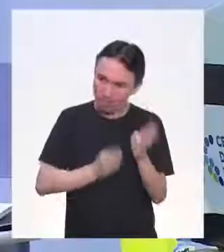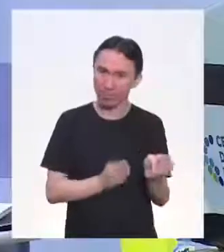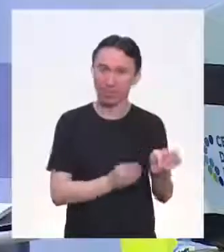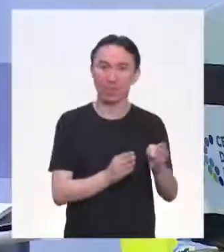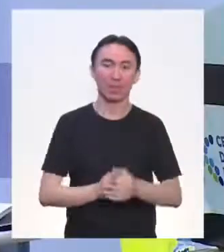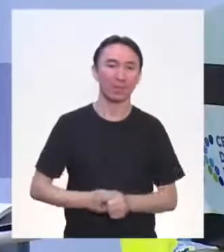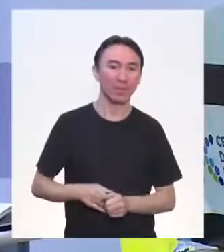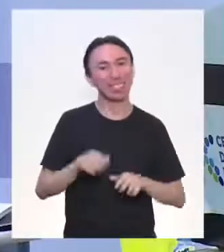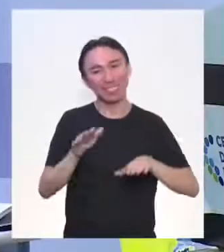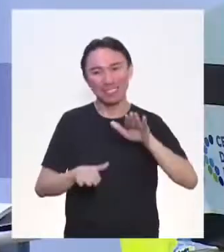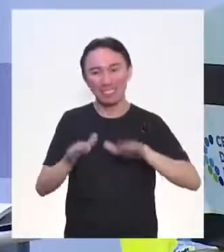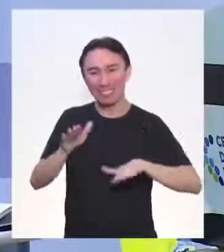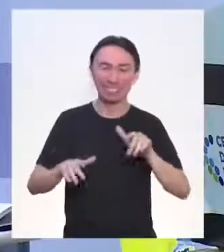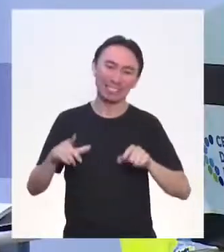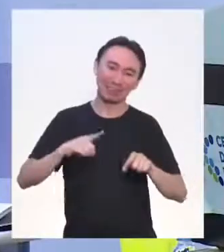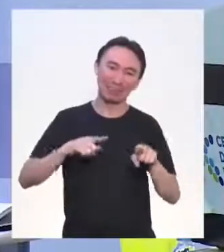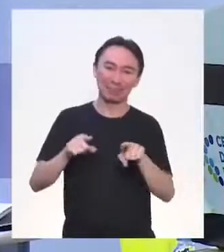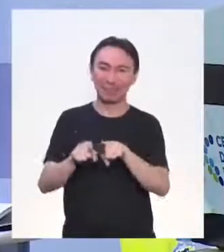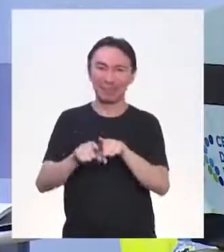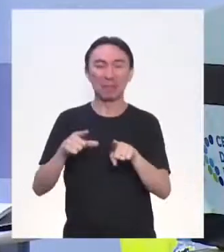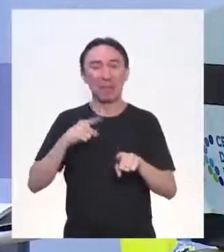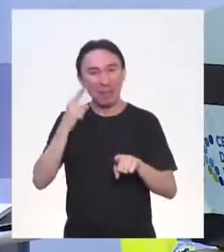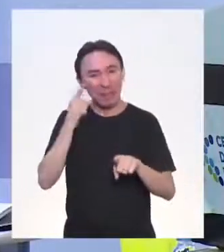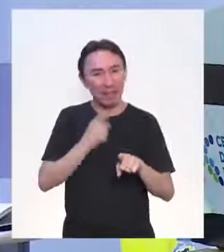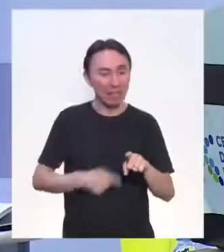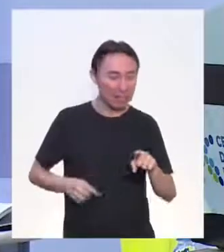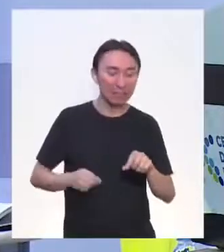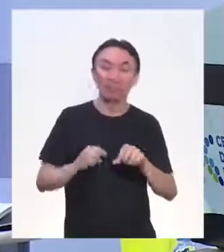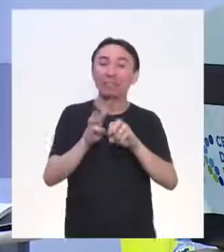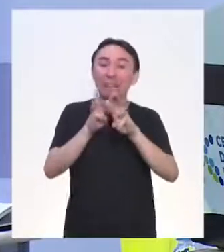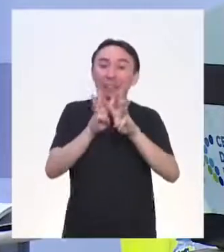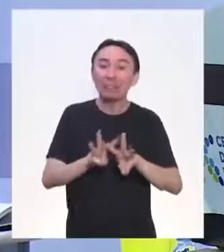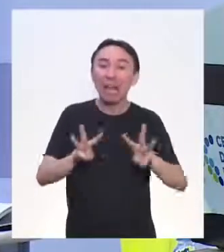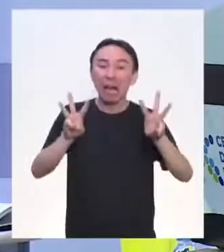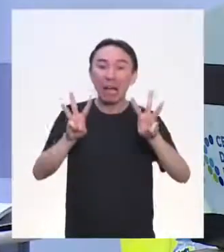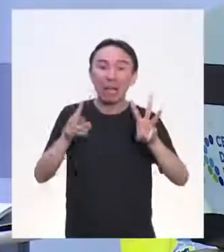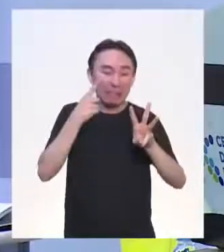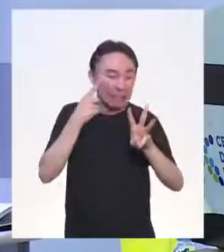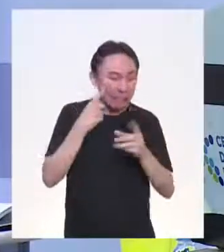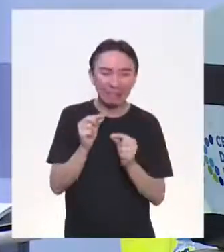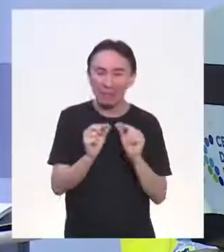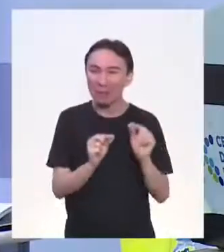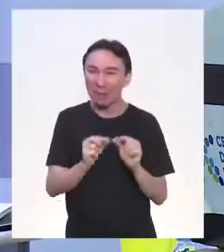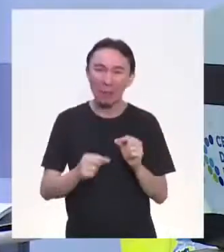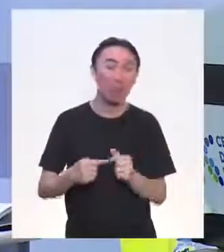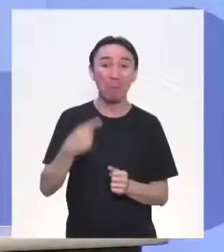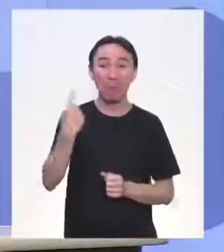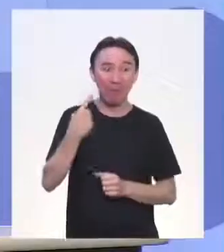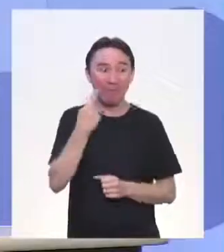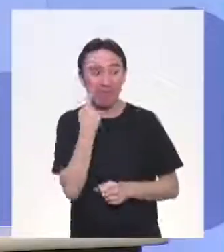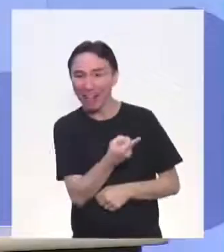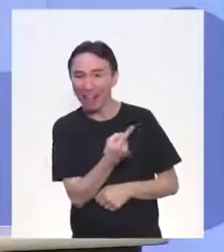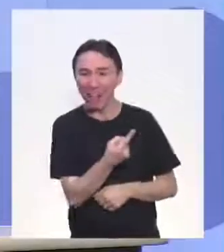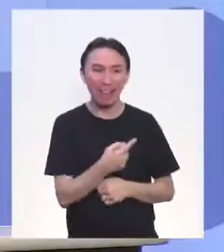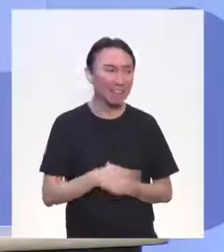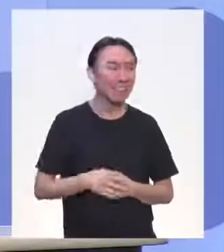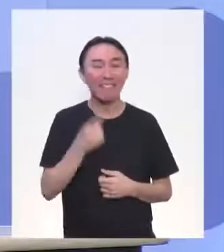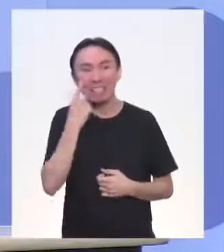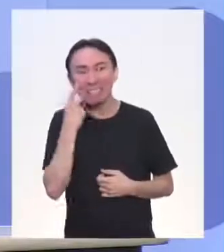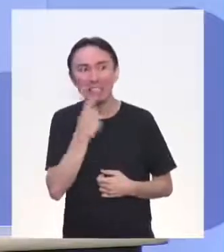site que aparece lá, né? Não verificam se é de confiança, quem produz o material. Muito bem lembrado,